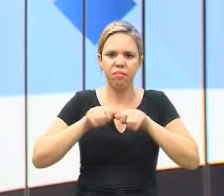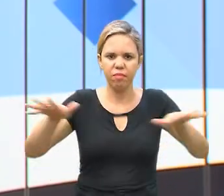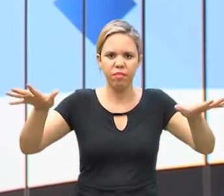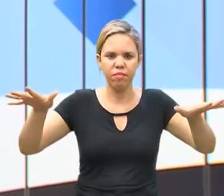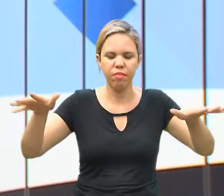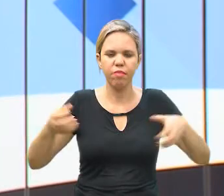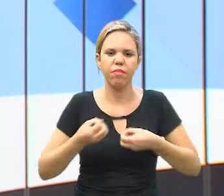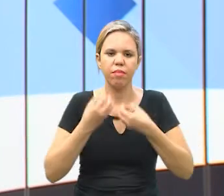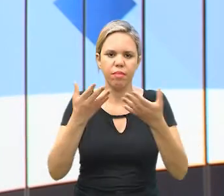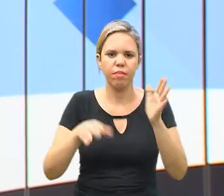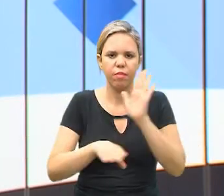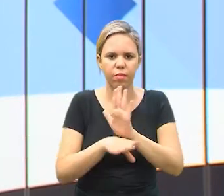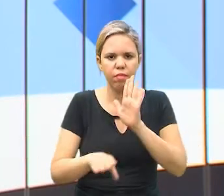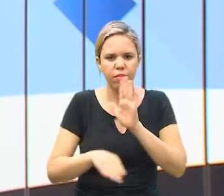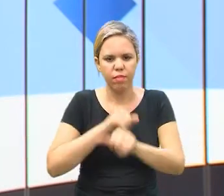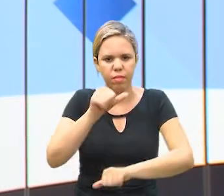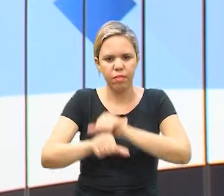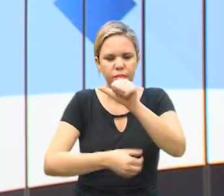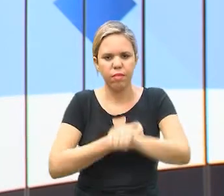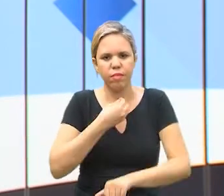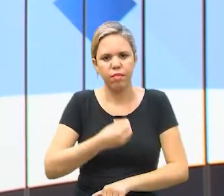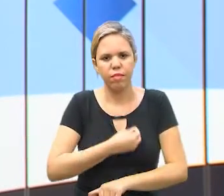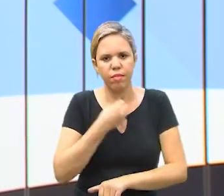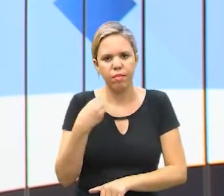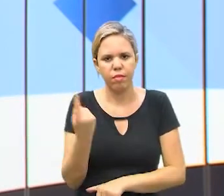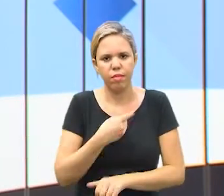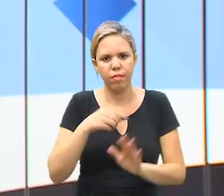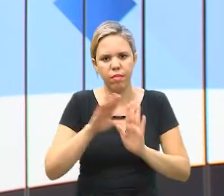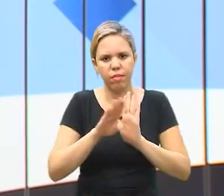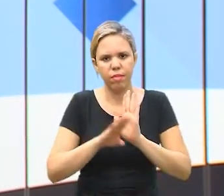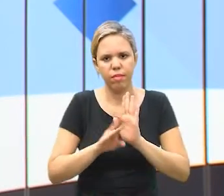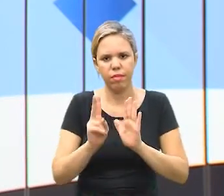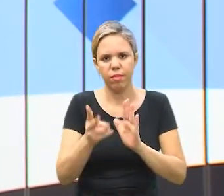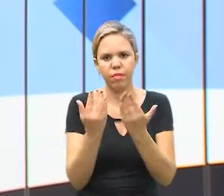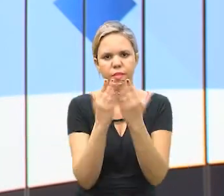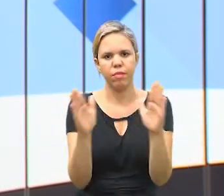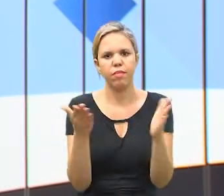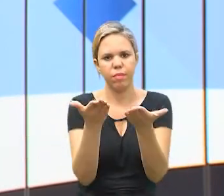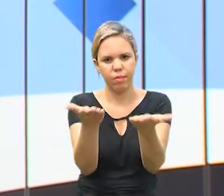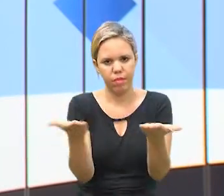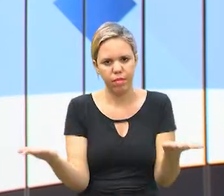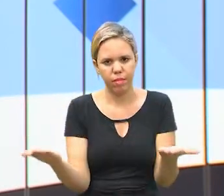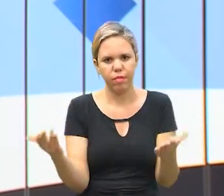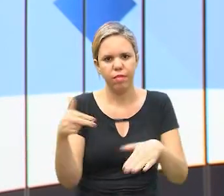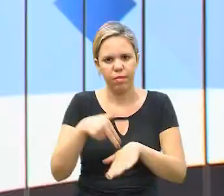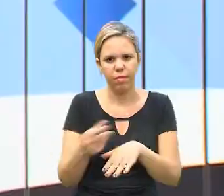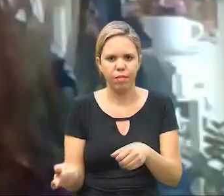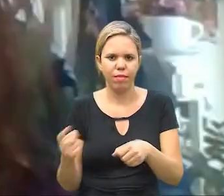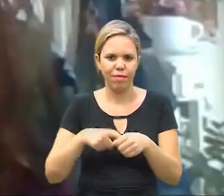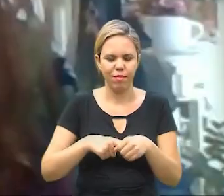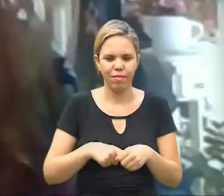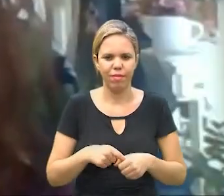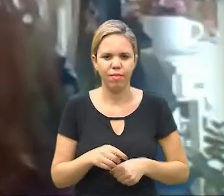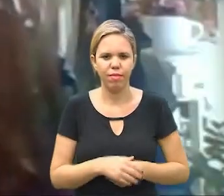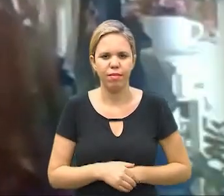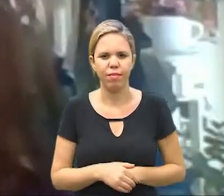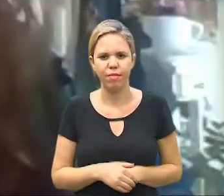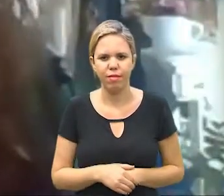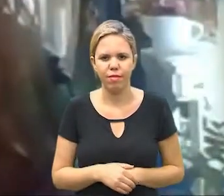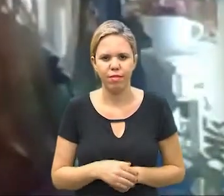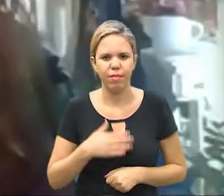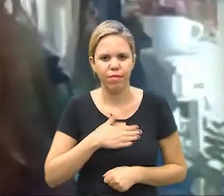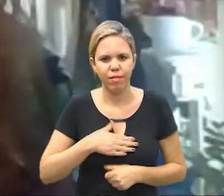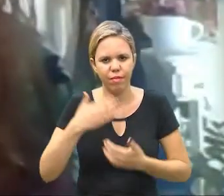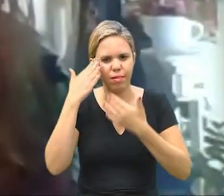essa semente do bem, né? E continuar transformando vidas. E nosso programa está sempre de portas abertas para você, viu? Olha,